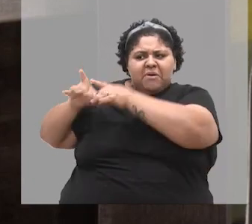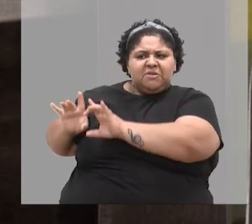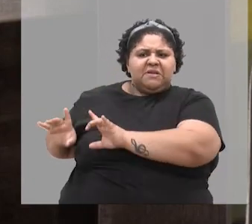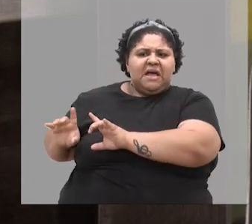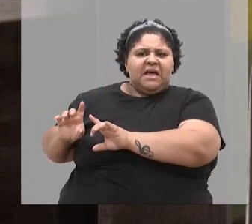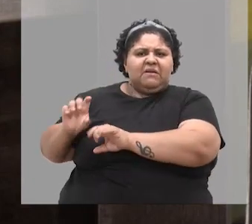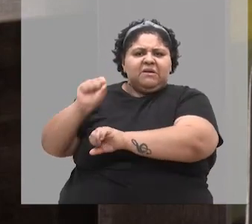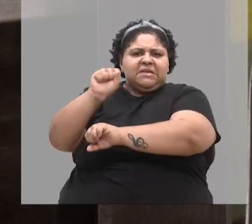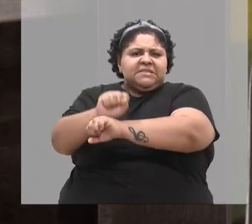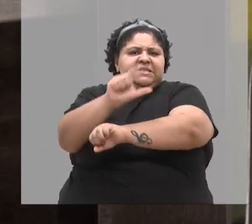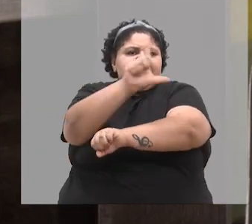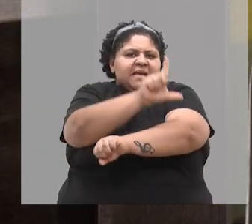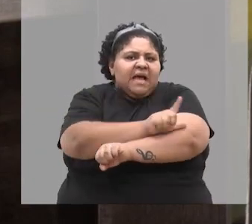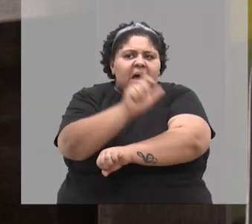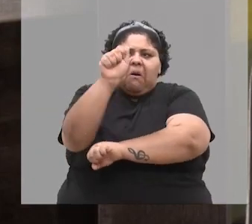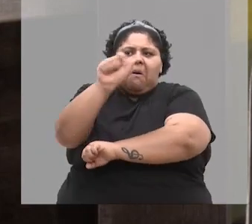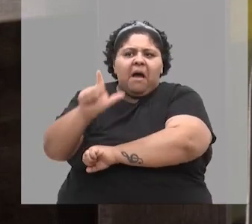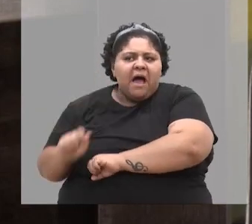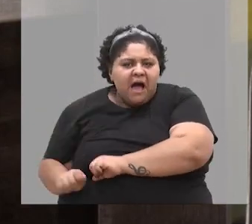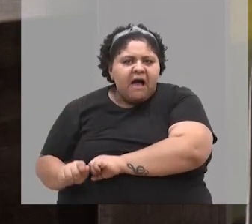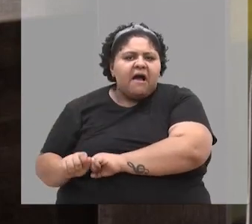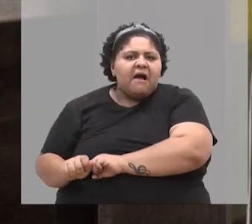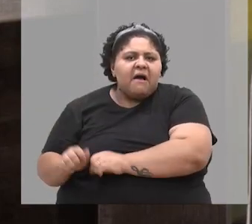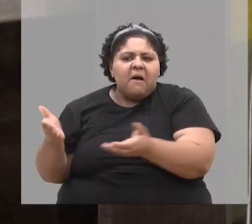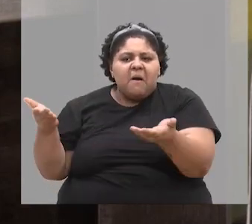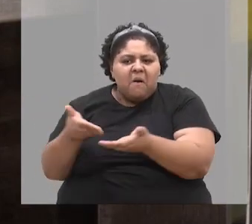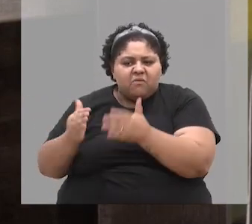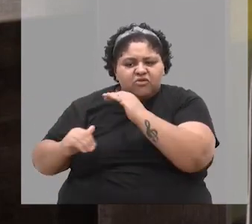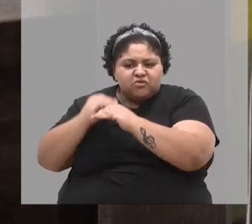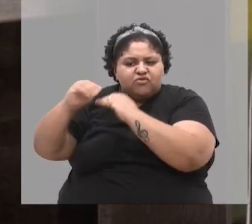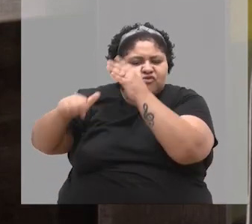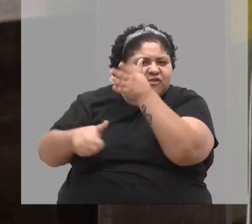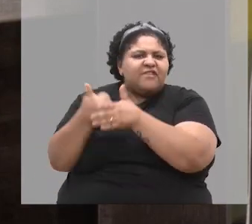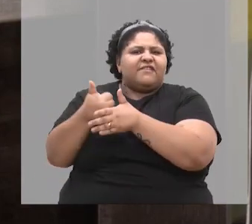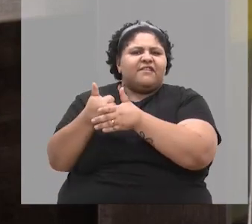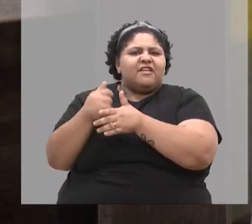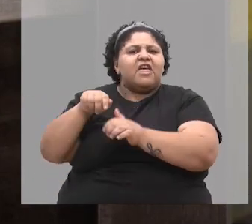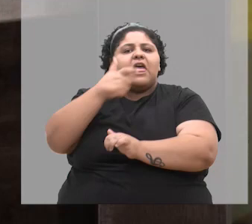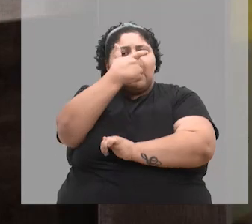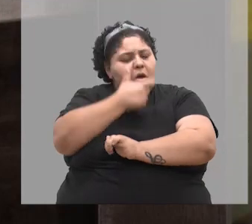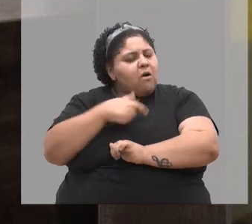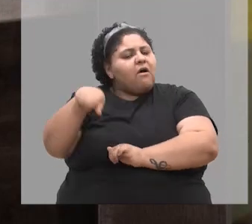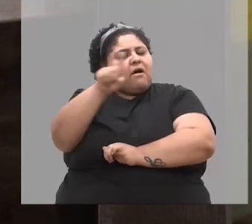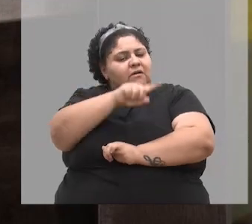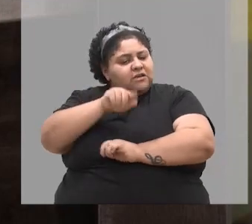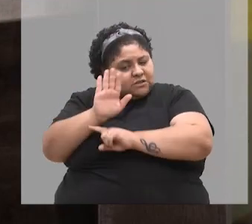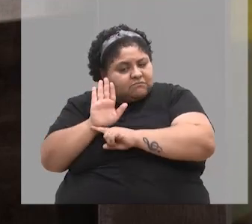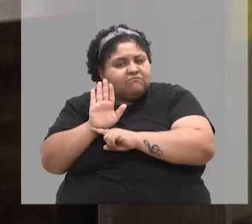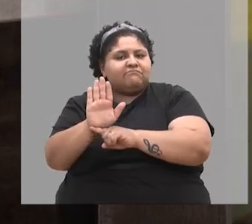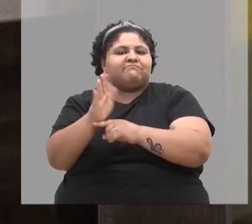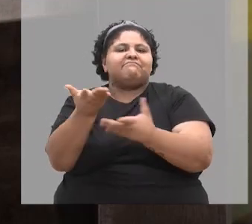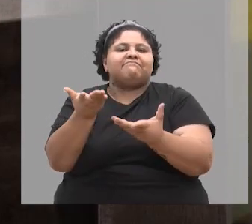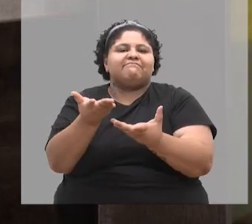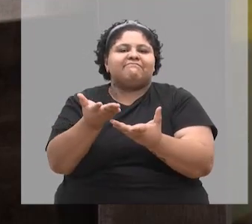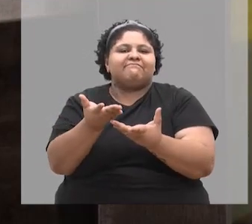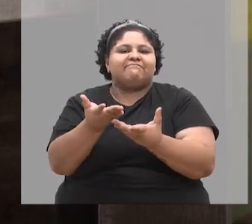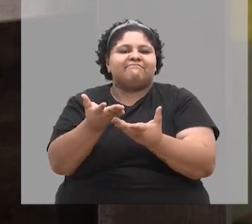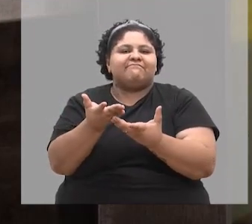também deixaram os seus países, Senegal, África, estiveram, né, e estão aqui tentando construir algo. Então, acho que a gente tem